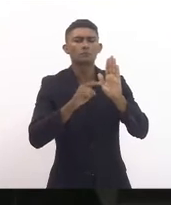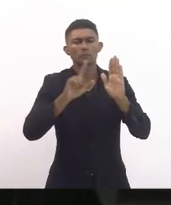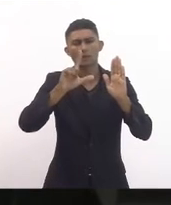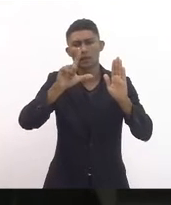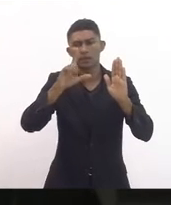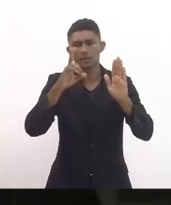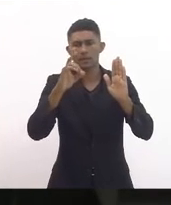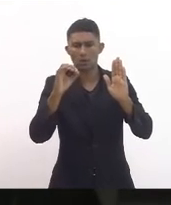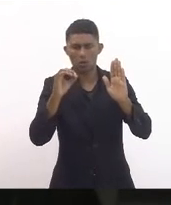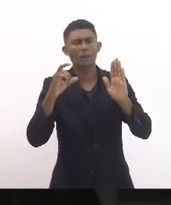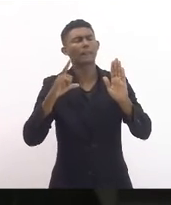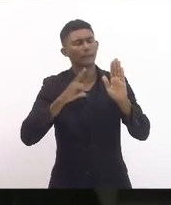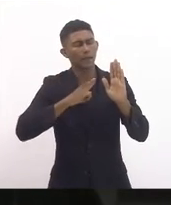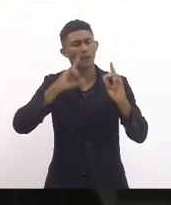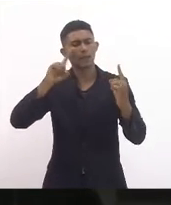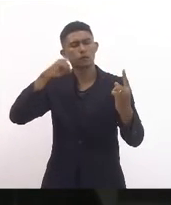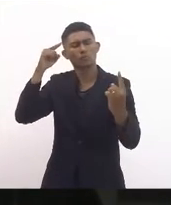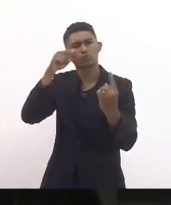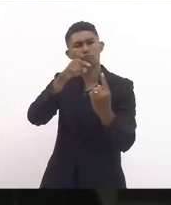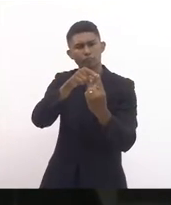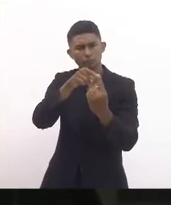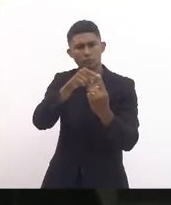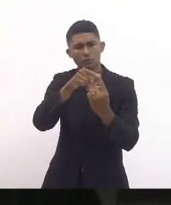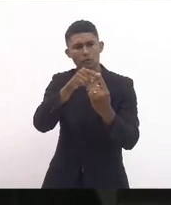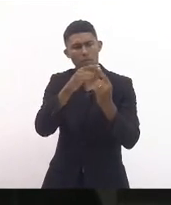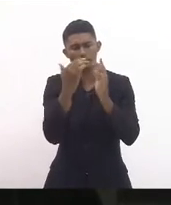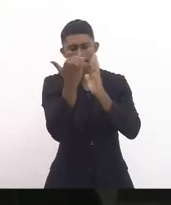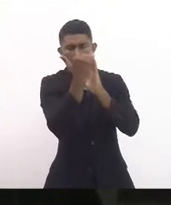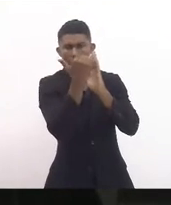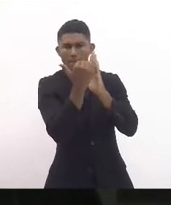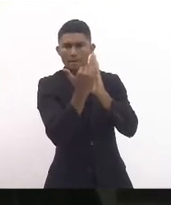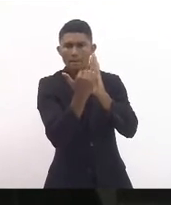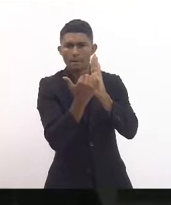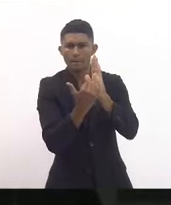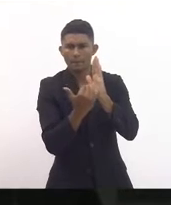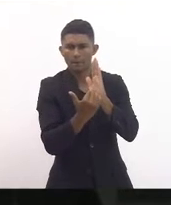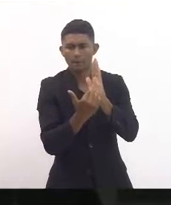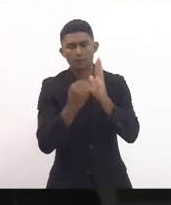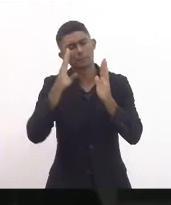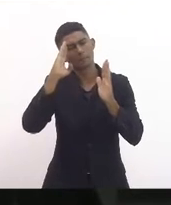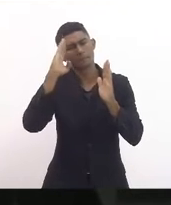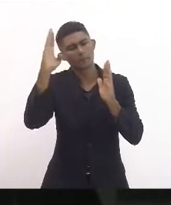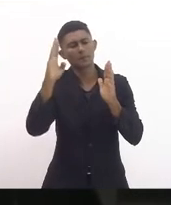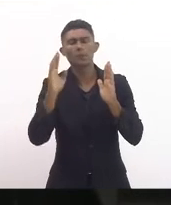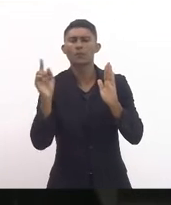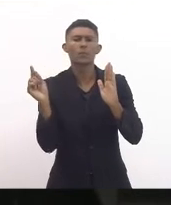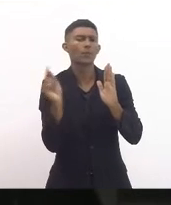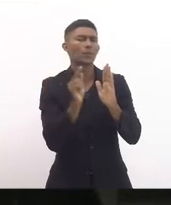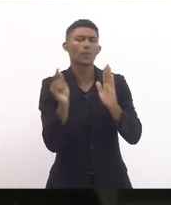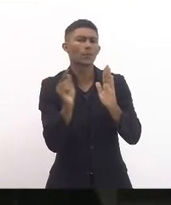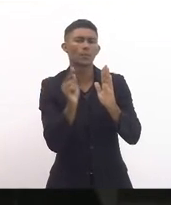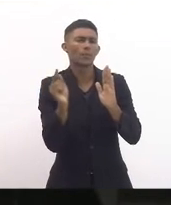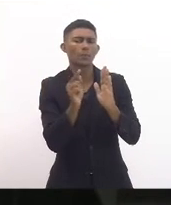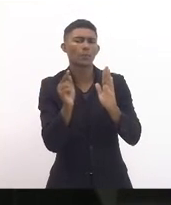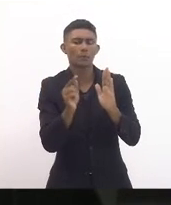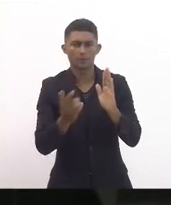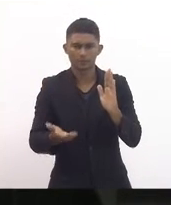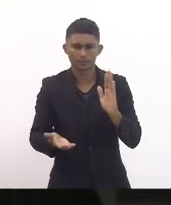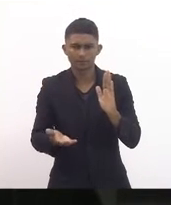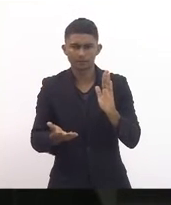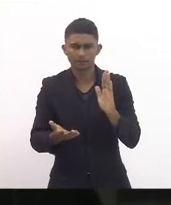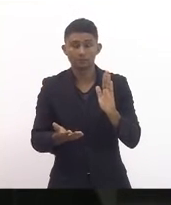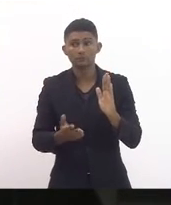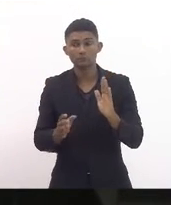prioridades sobre eixos prioritários os eixos